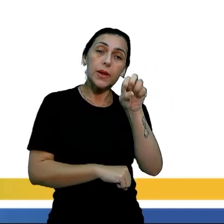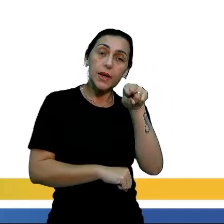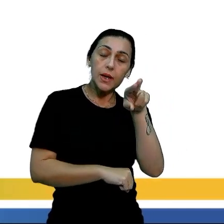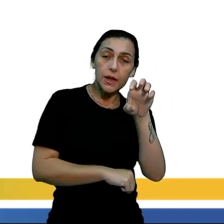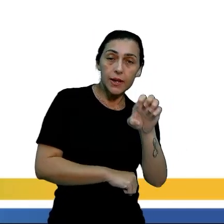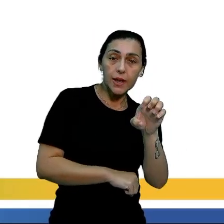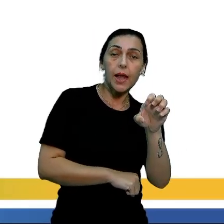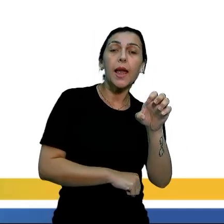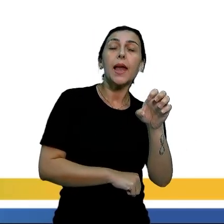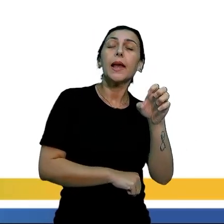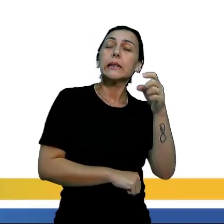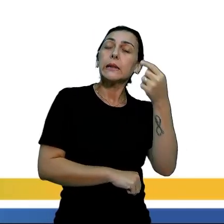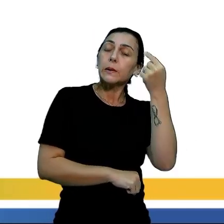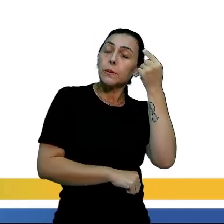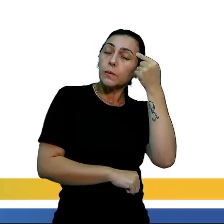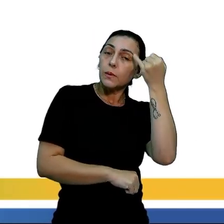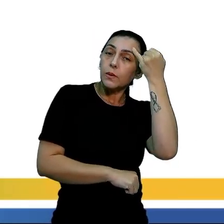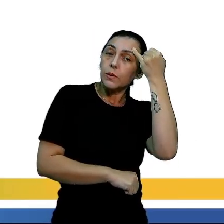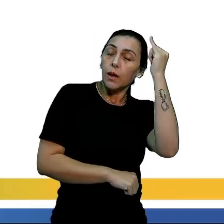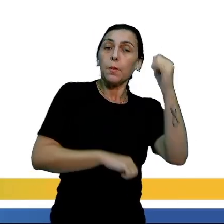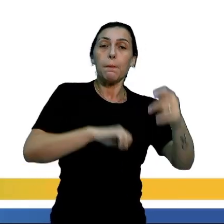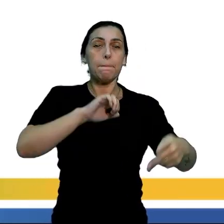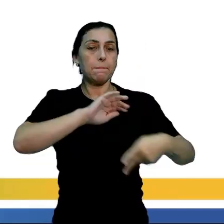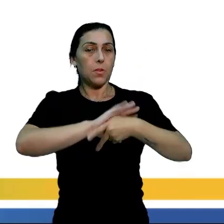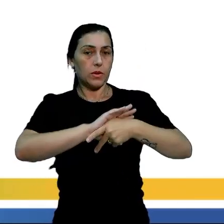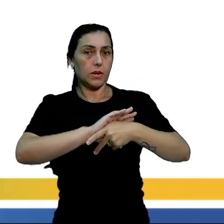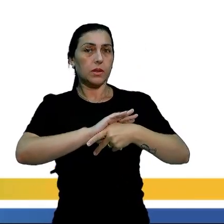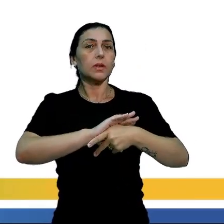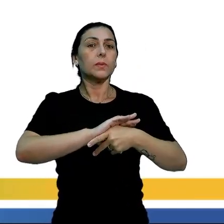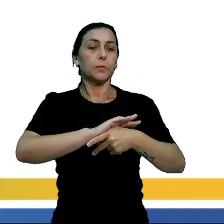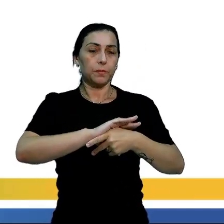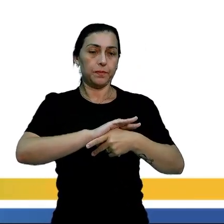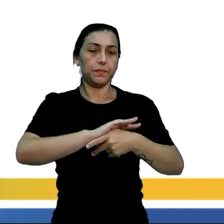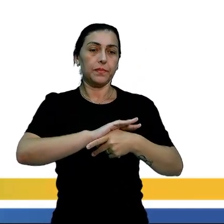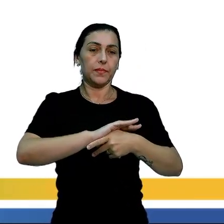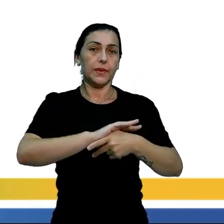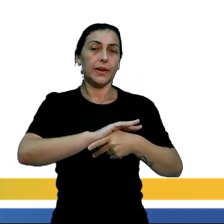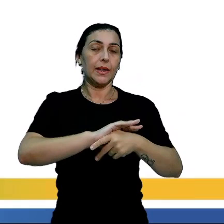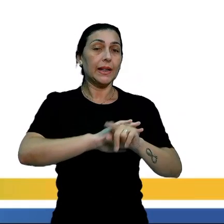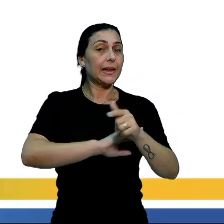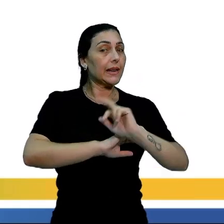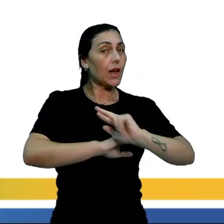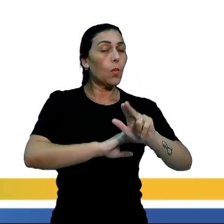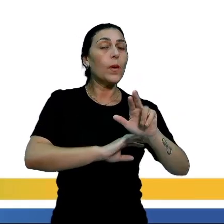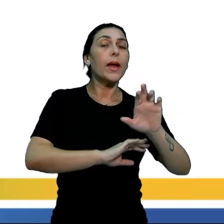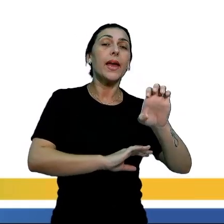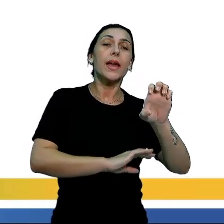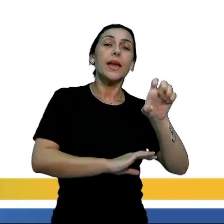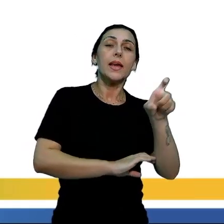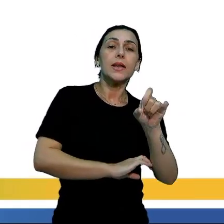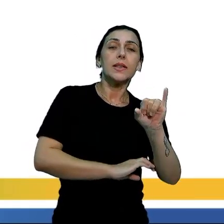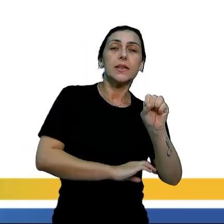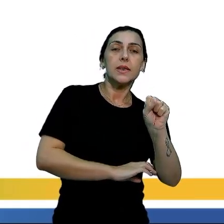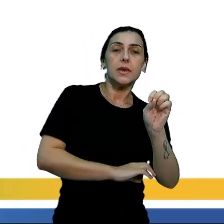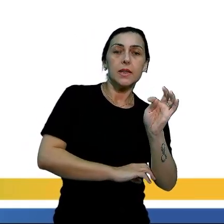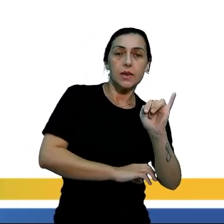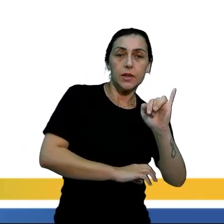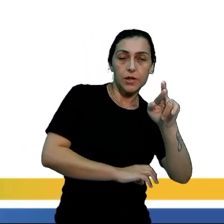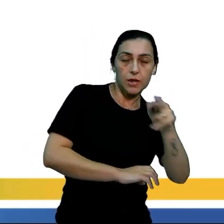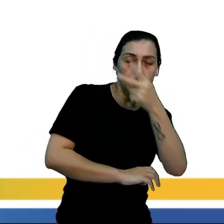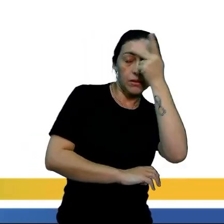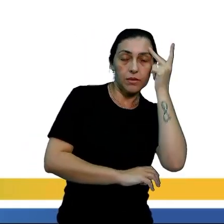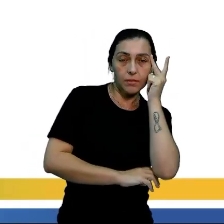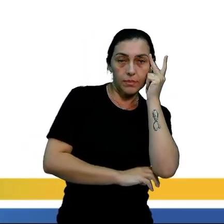de possuimento, de possessão, né? De posse, e não de existência. Então, as